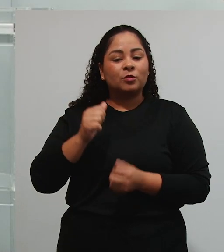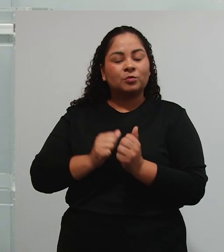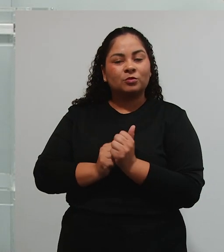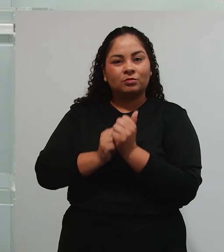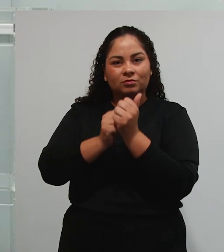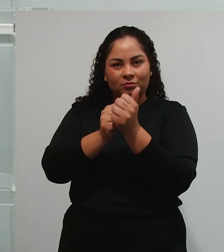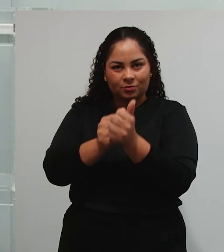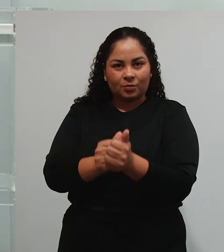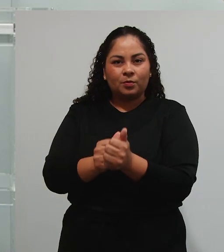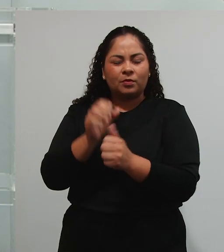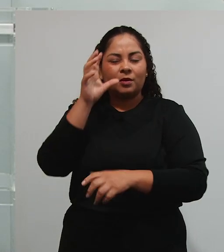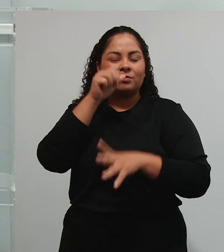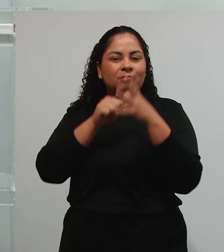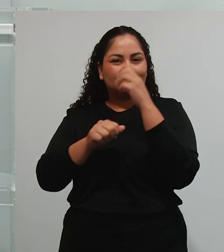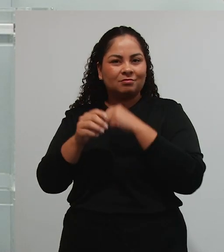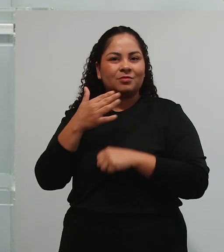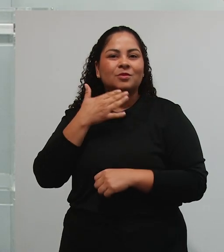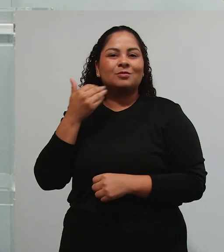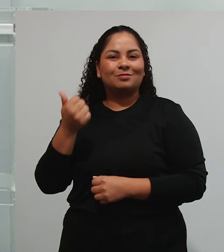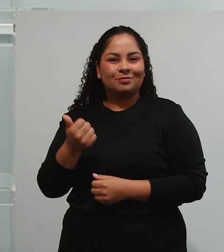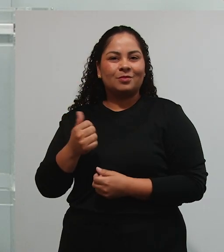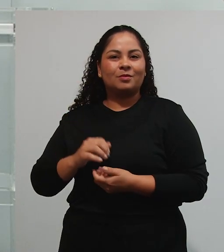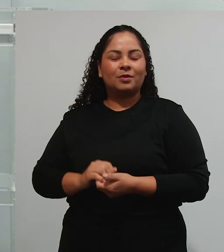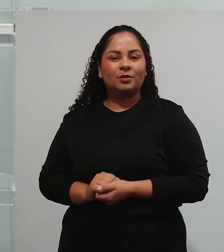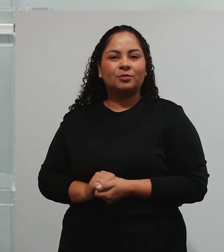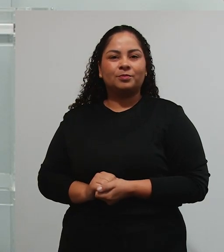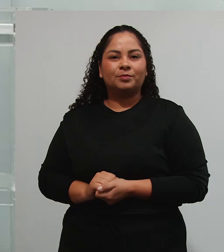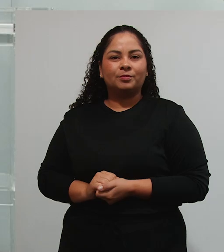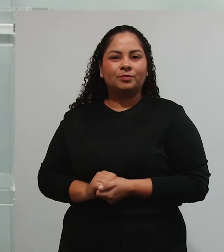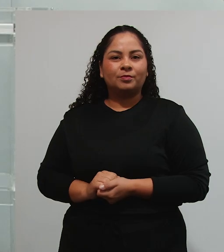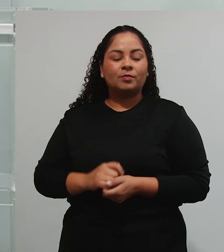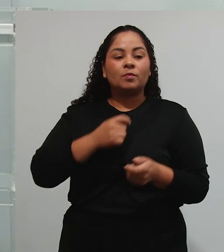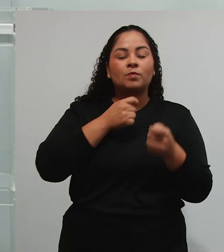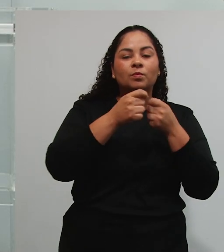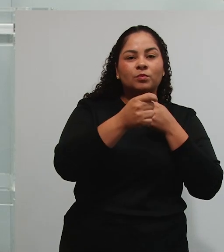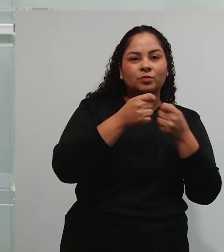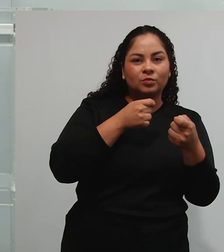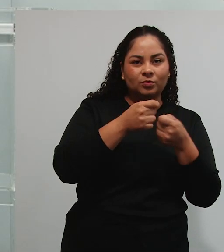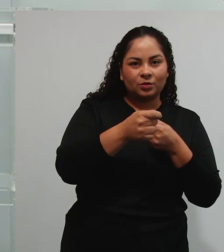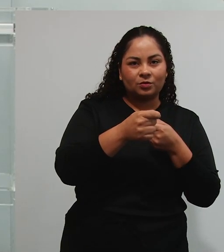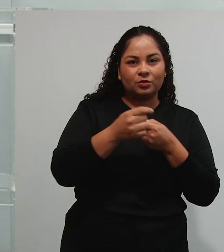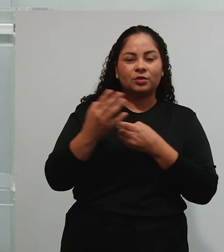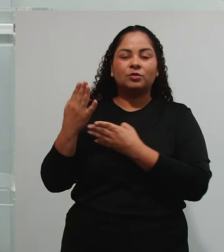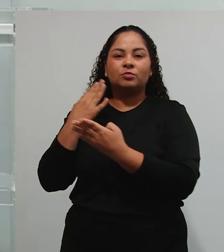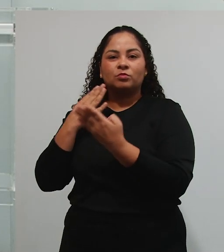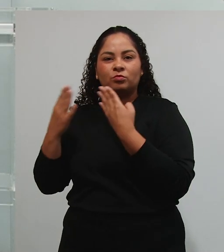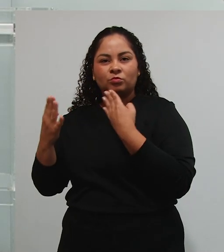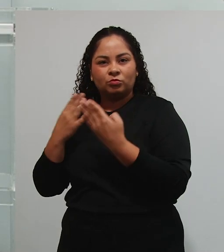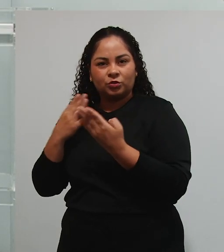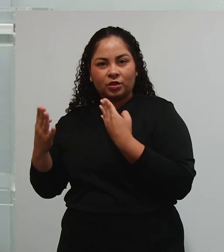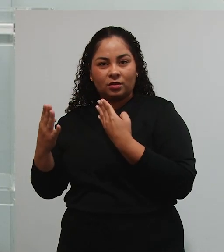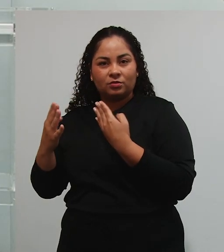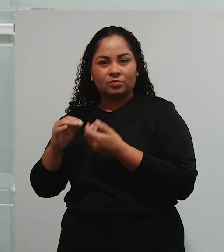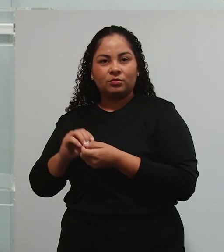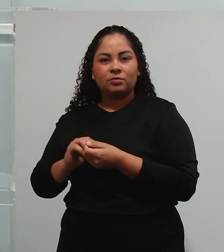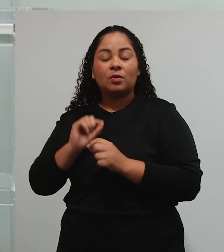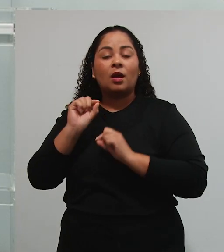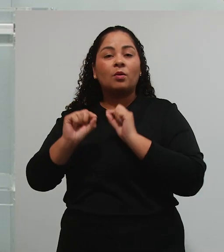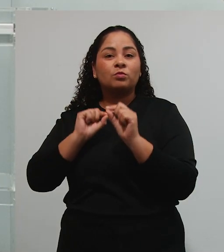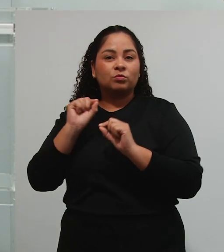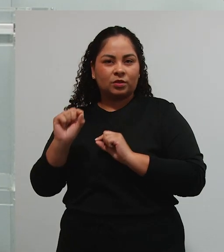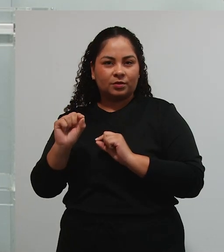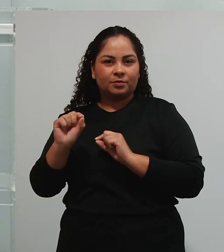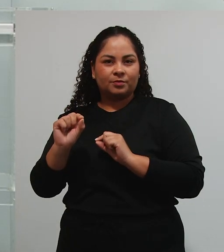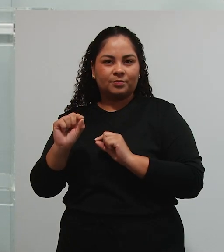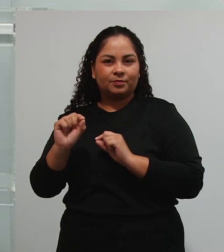claro, né, tem um episódio específico sobre isso. Mas a entrevista e o diálogo, a entrevista do ponto de vista mais metodológico,